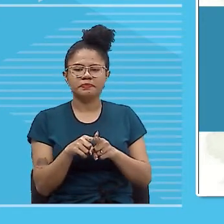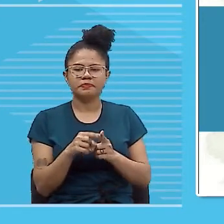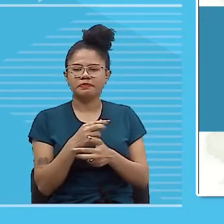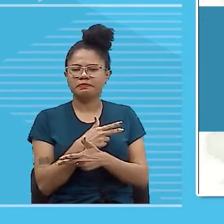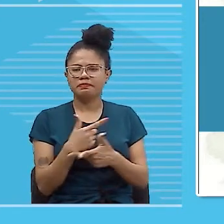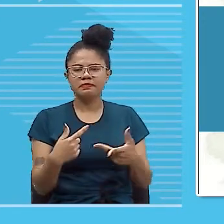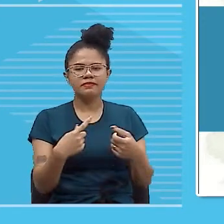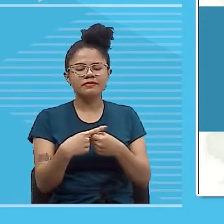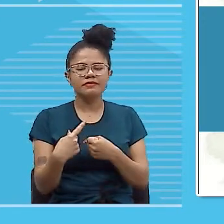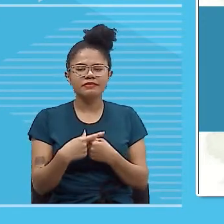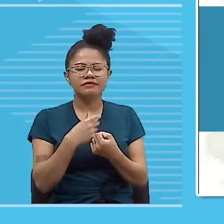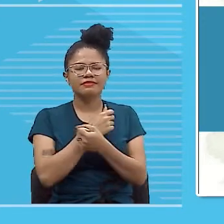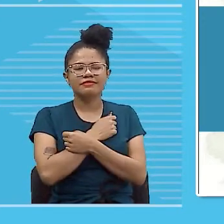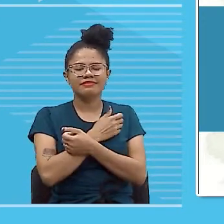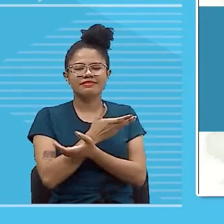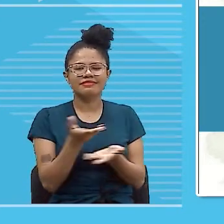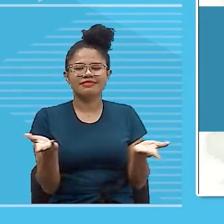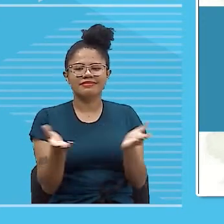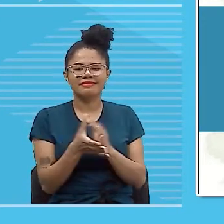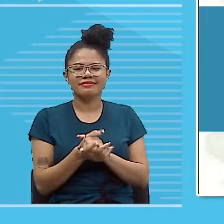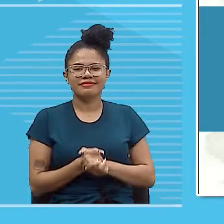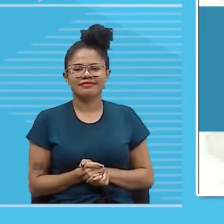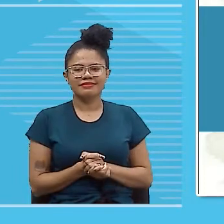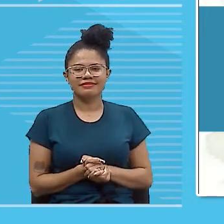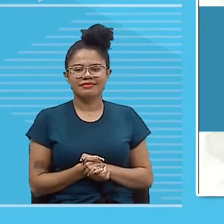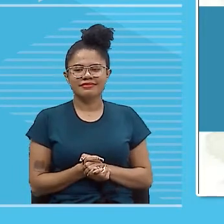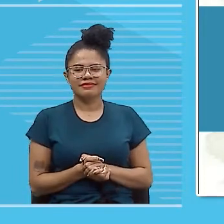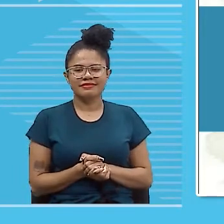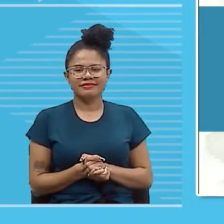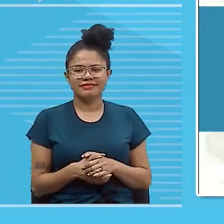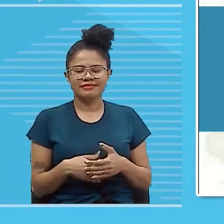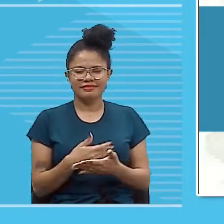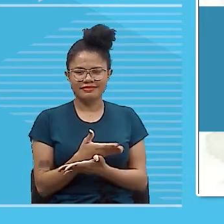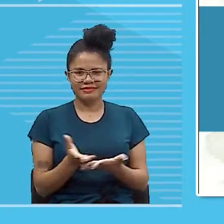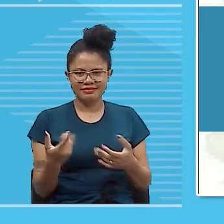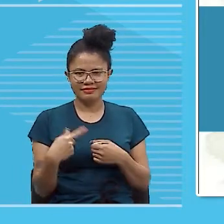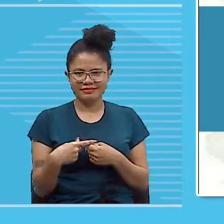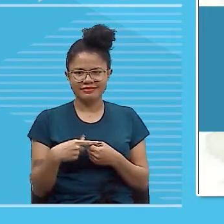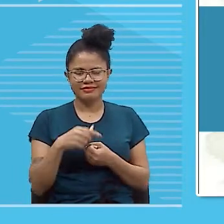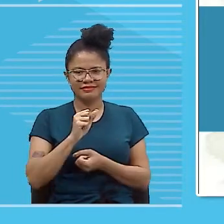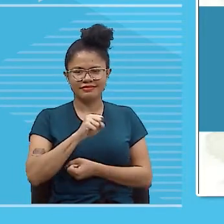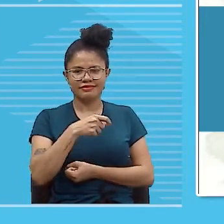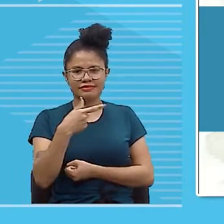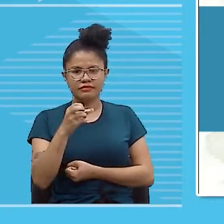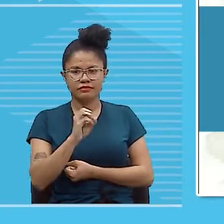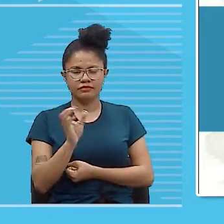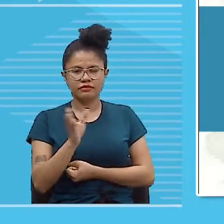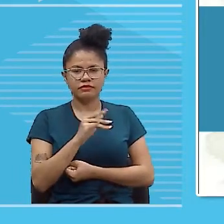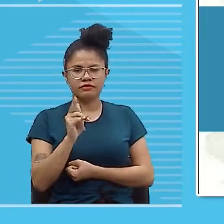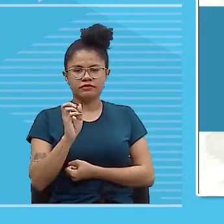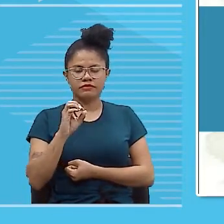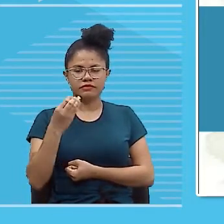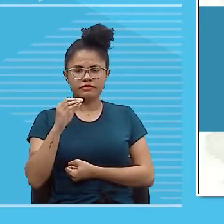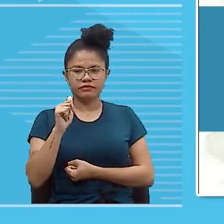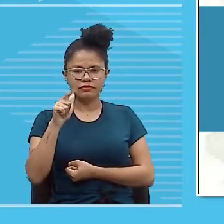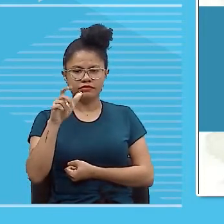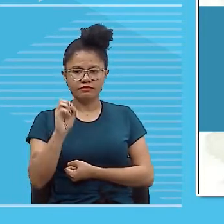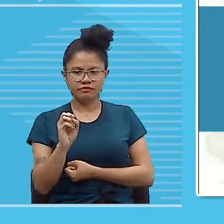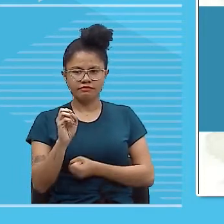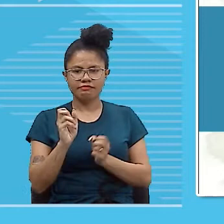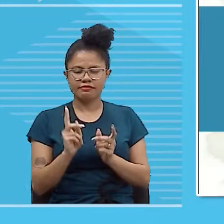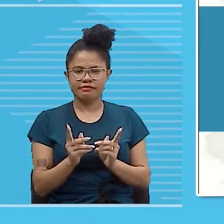para turma galerinha de São Gonçalo tudo tranquilo tudo lindo na aula de hoje